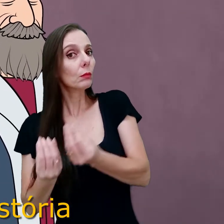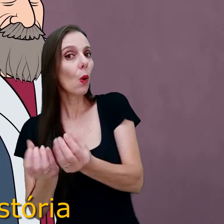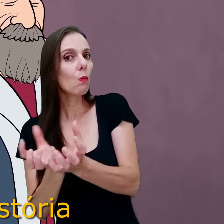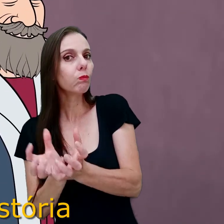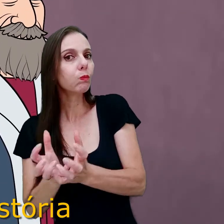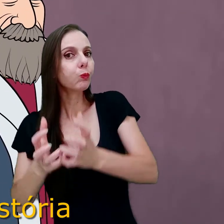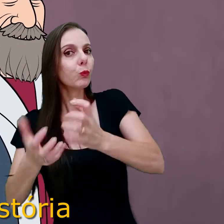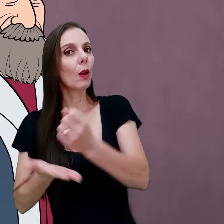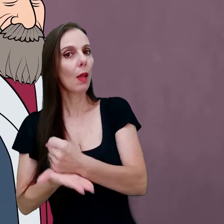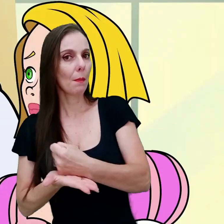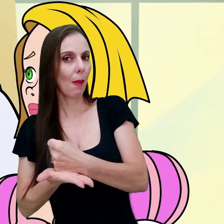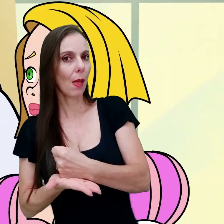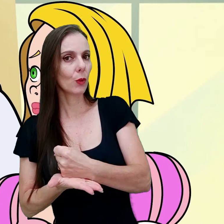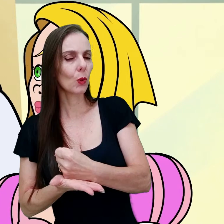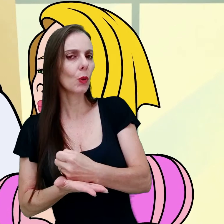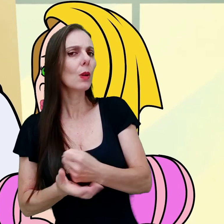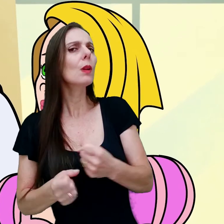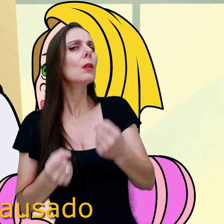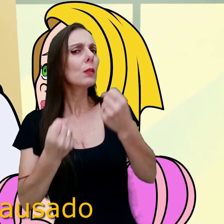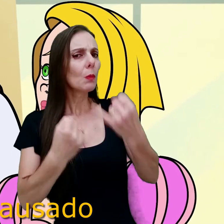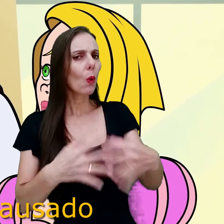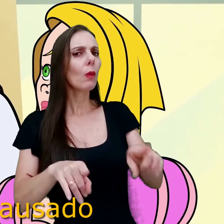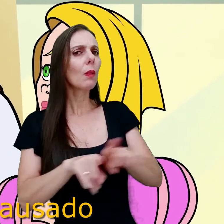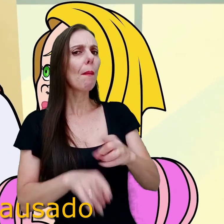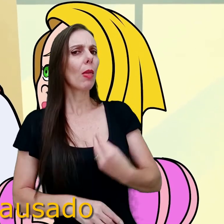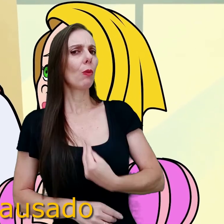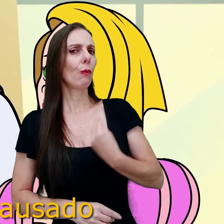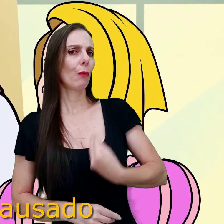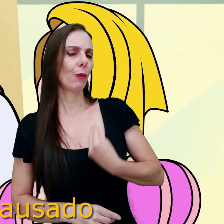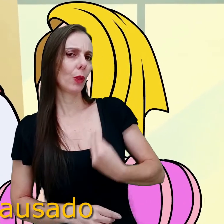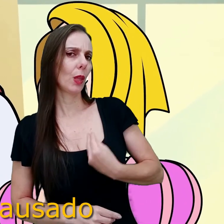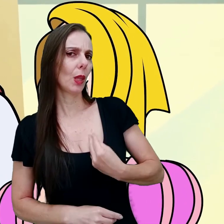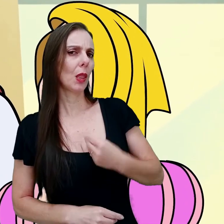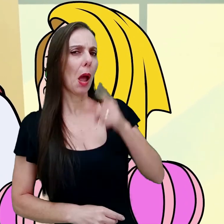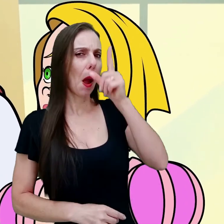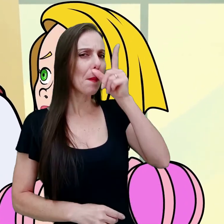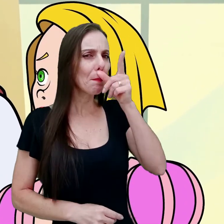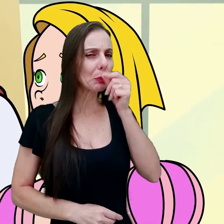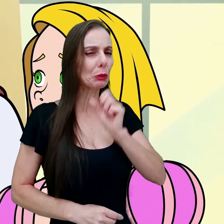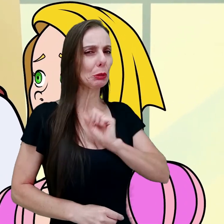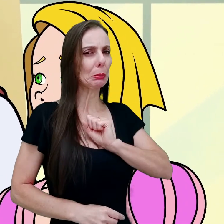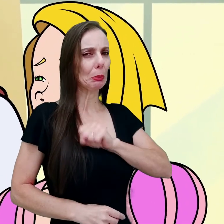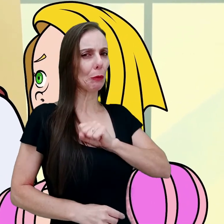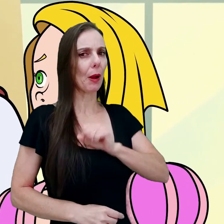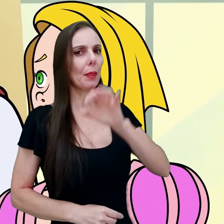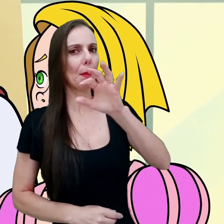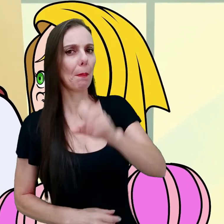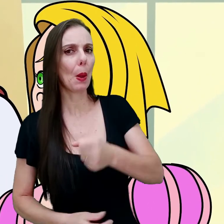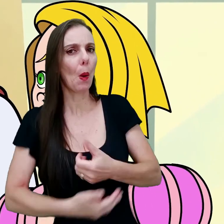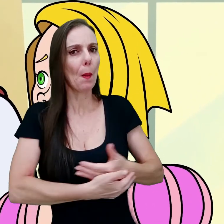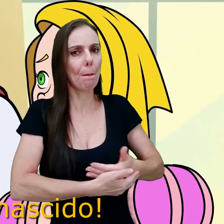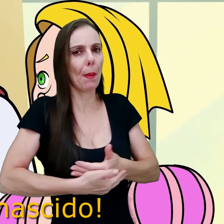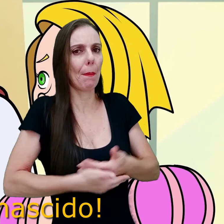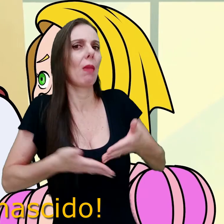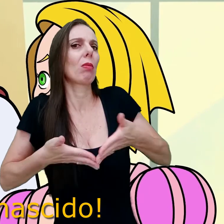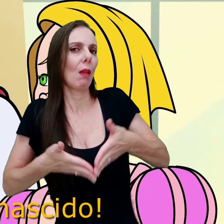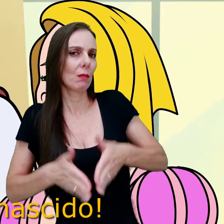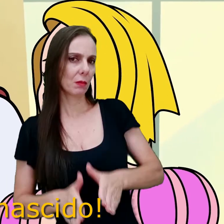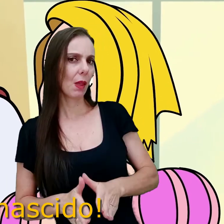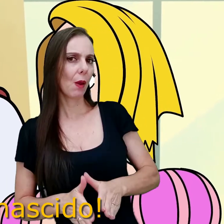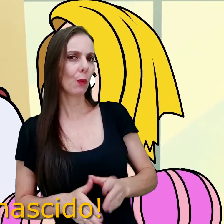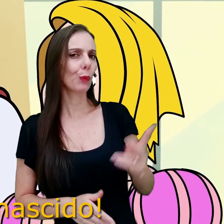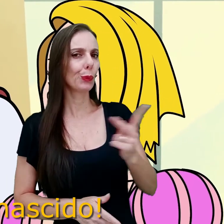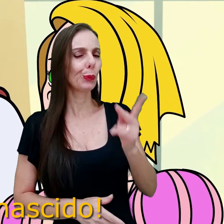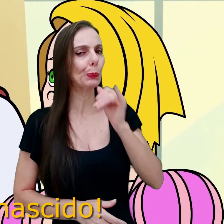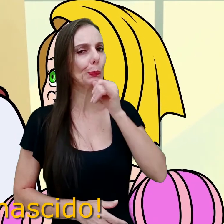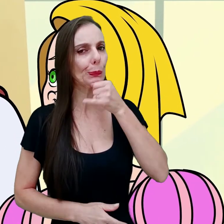começou a contar a história sobre a bruxa malvada e o dano que ela havia causado ao casal de idosos, pegando-a bebê no dia em que